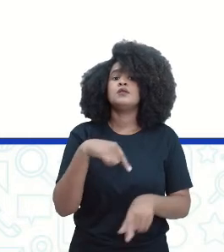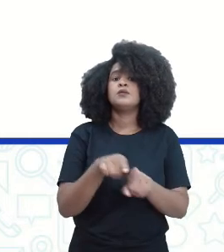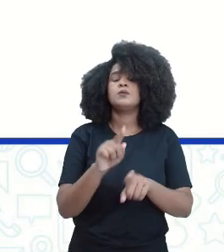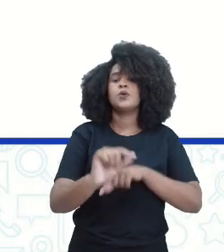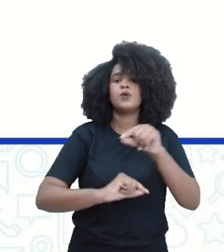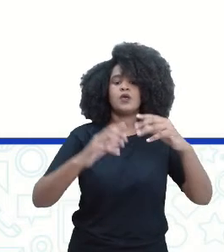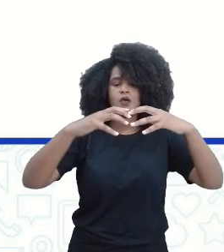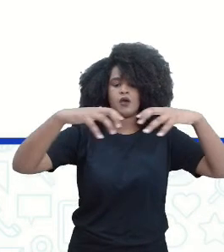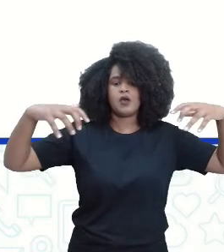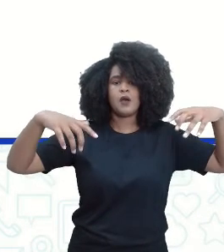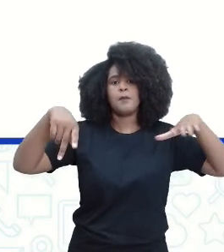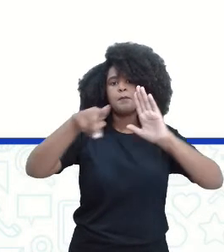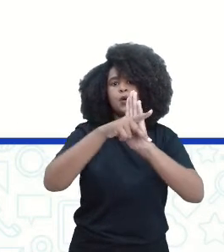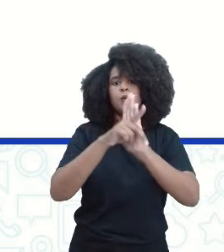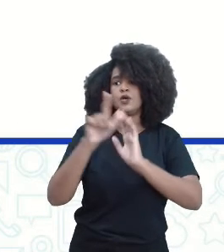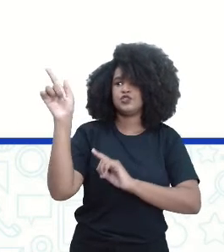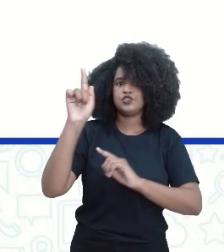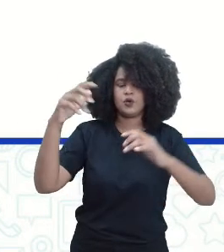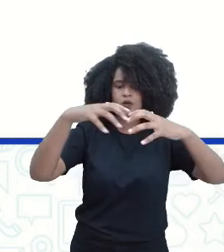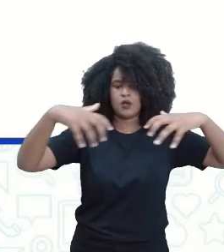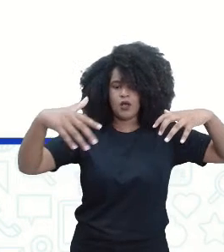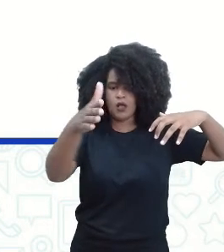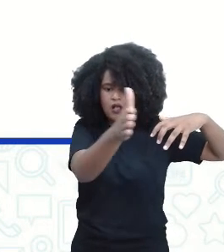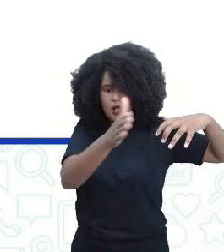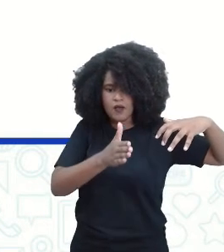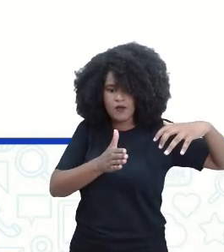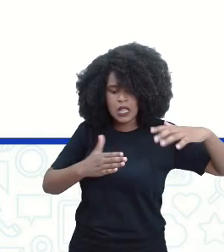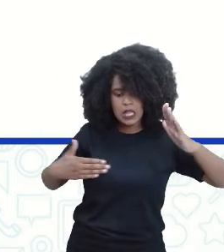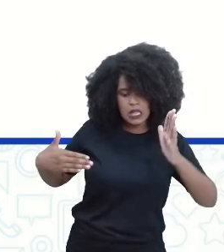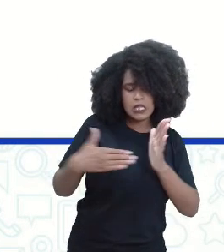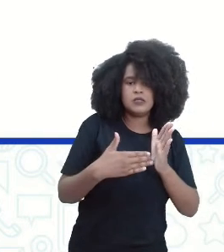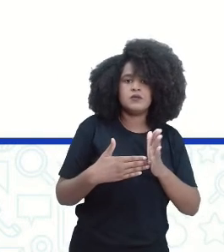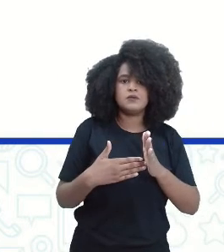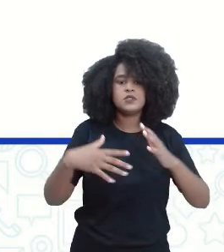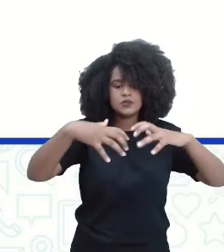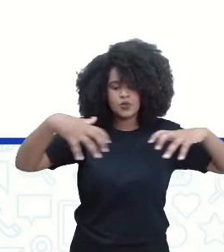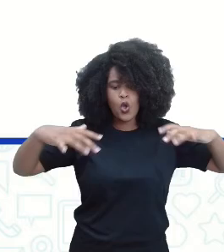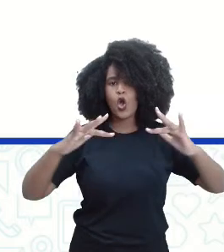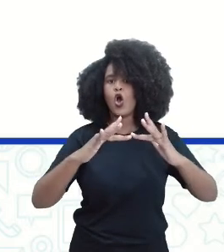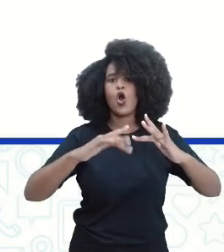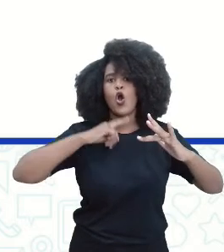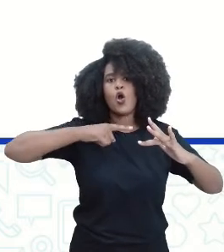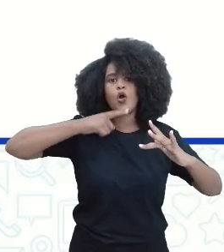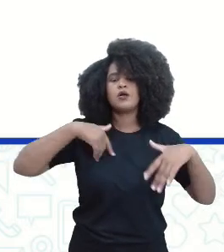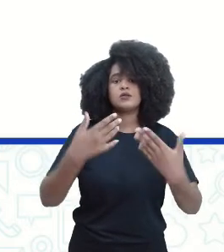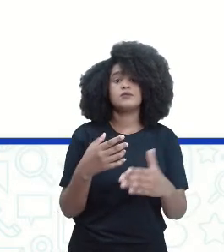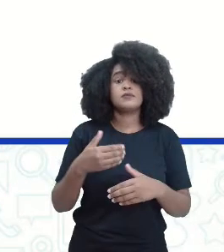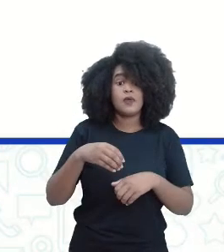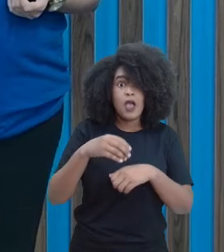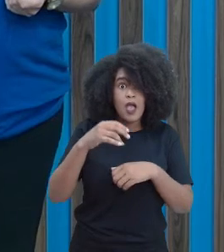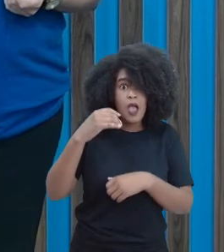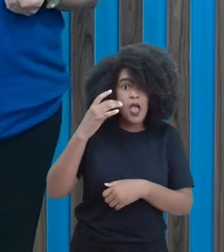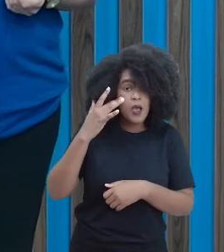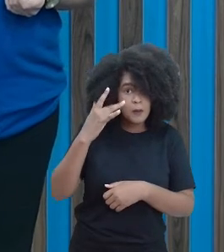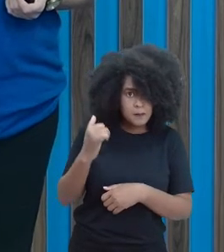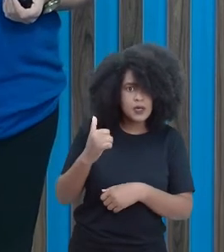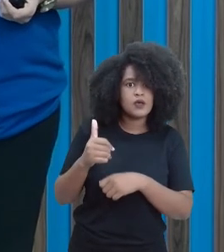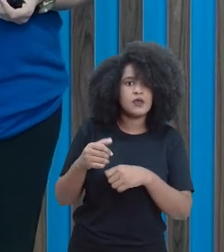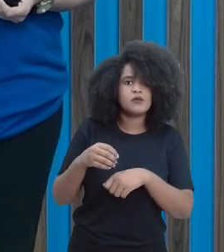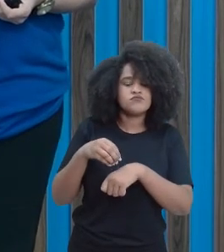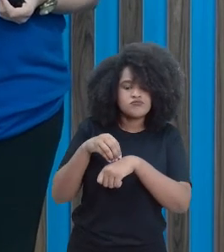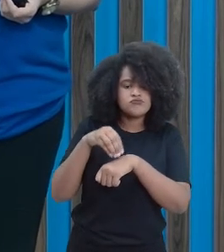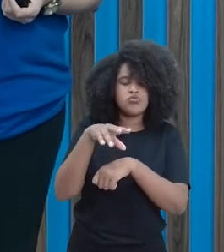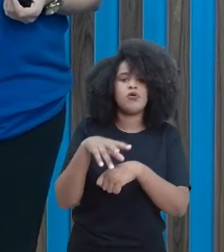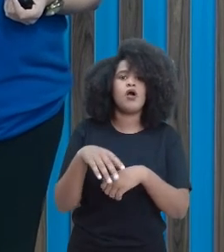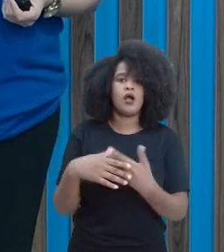pode acontecer o isolamento geográfico, tá certo? Então, isso aí a gente vai comentar amanhã, né, na